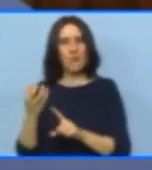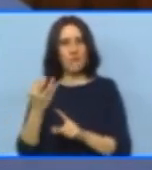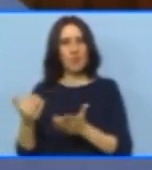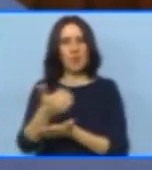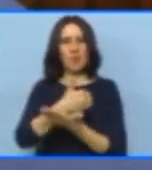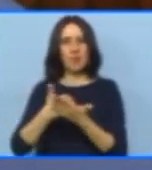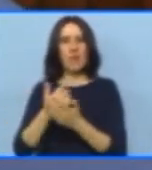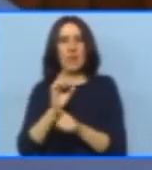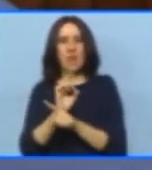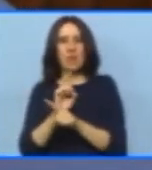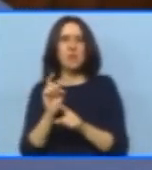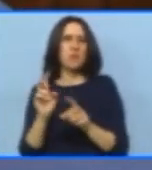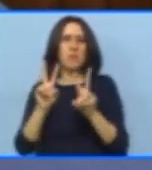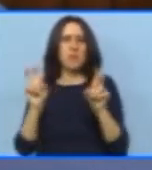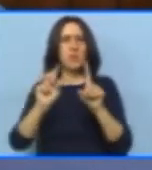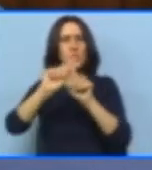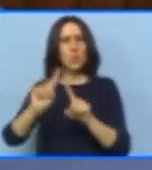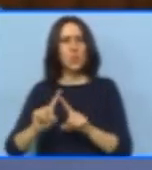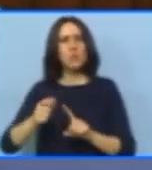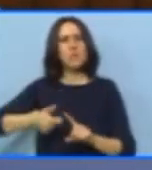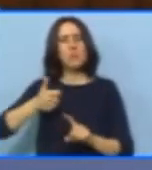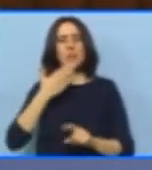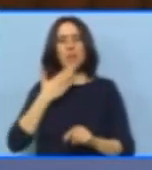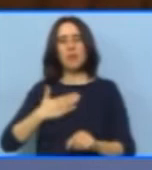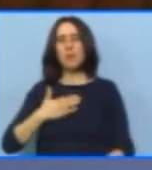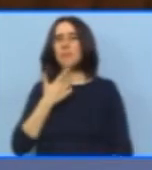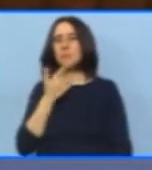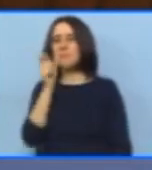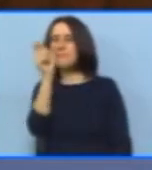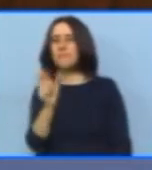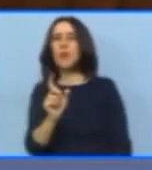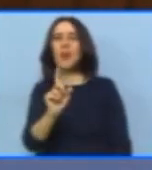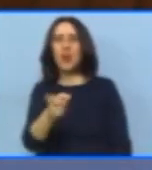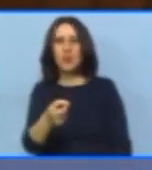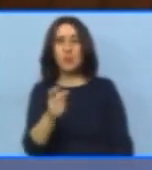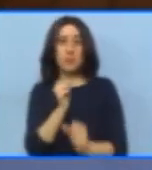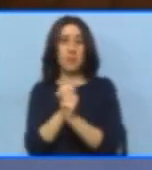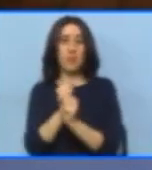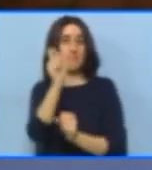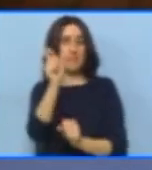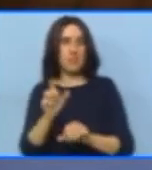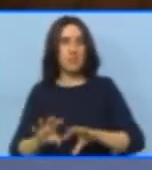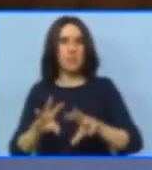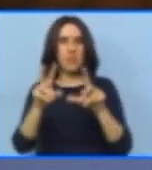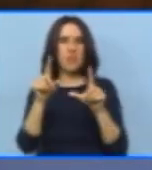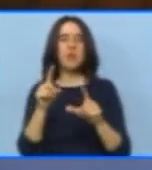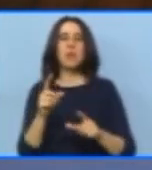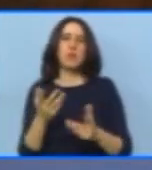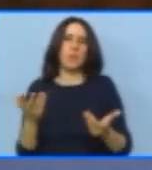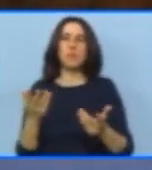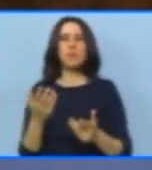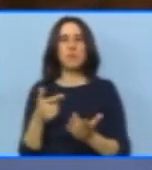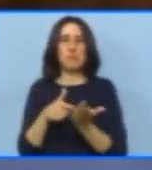sobre vários temas que são fundamentais para se perceber o personagem e o trabalho que ele está a desenvolver. E